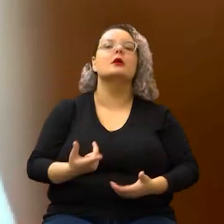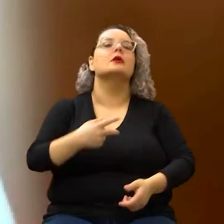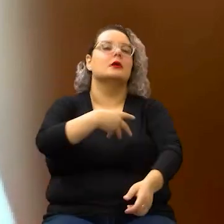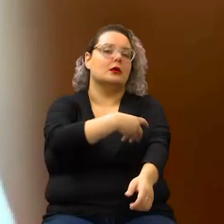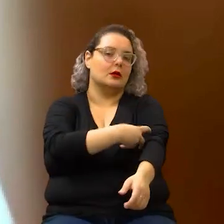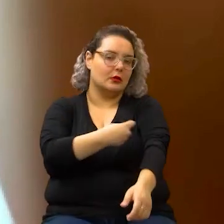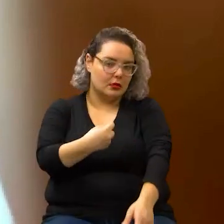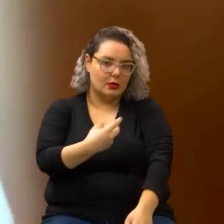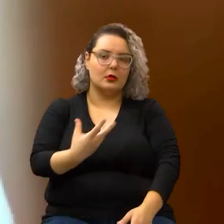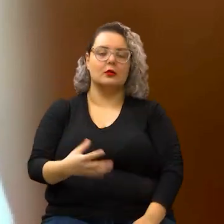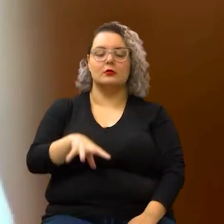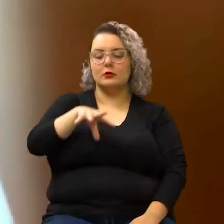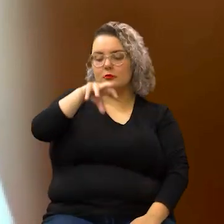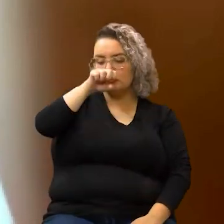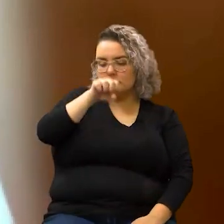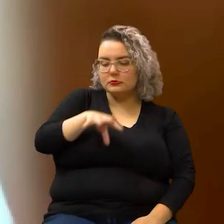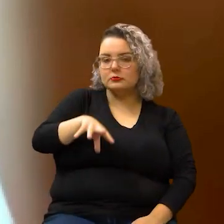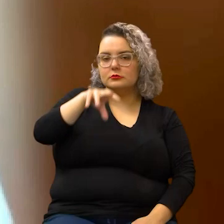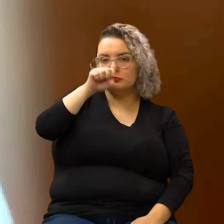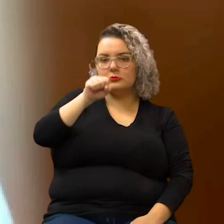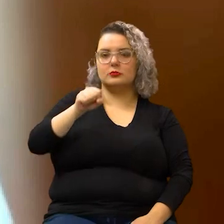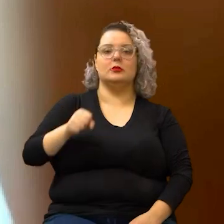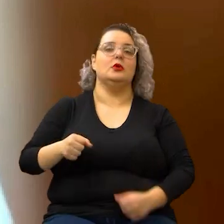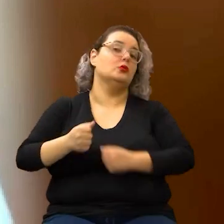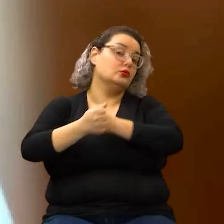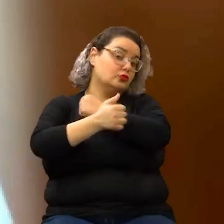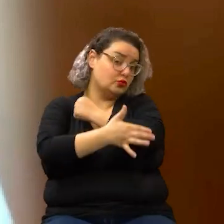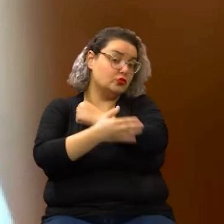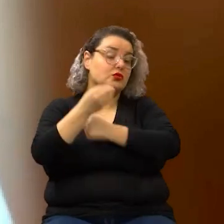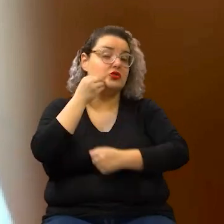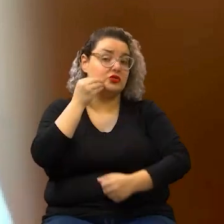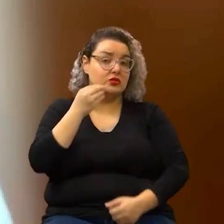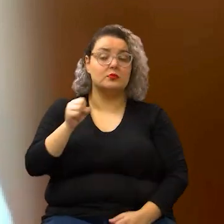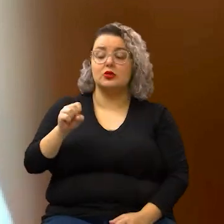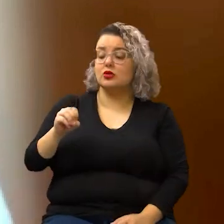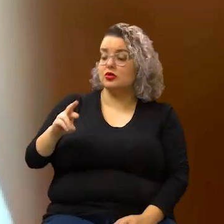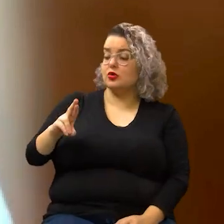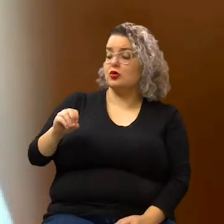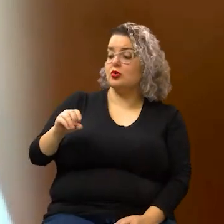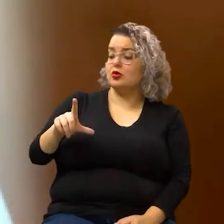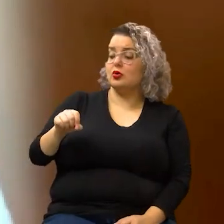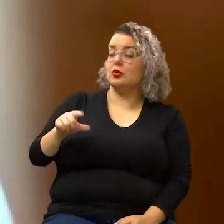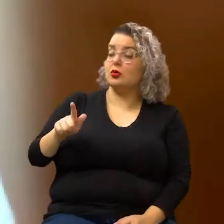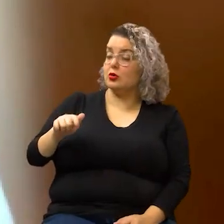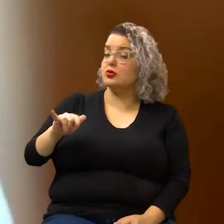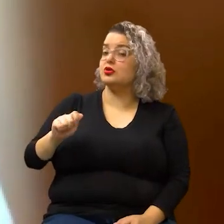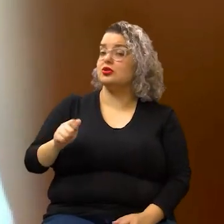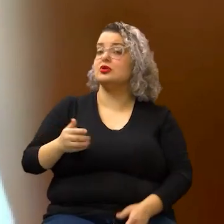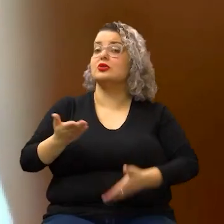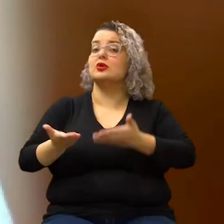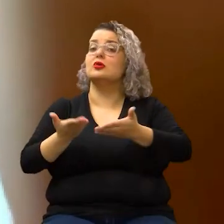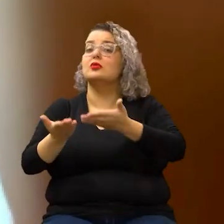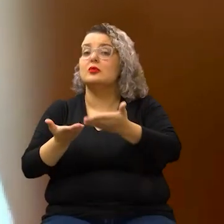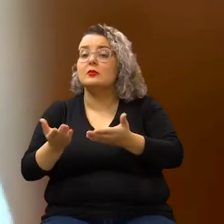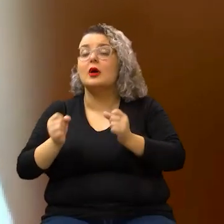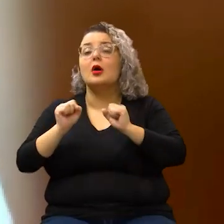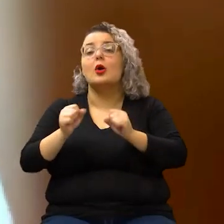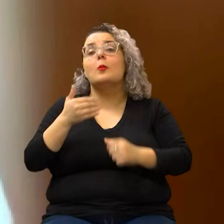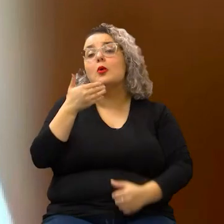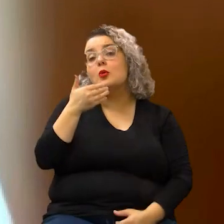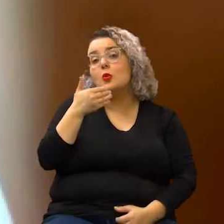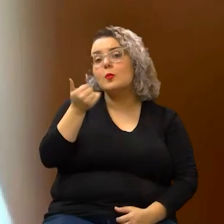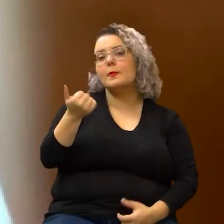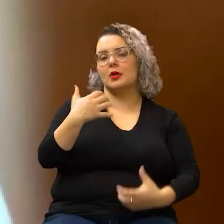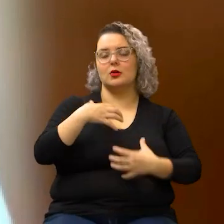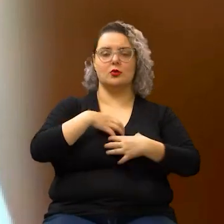que são esses testes, teste respiratório, antígeno fecal ou até mesmo sorologia, e fazer o tratamento que